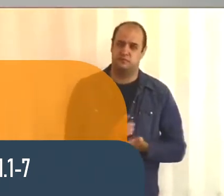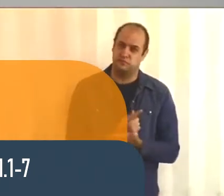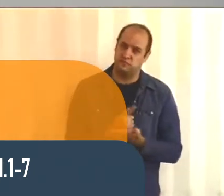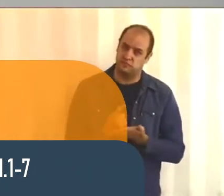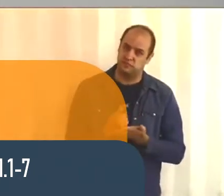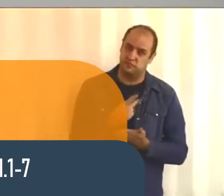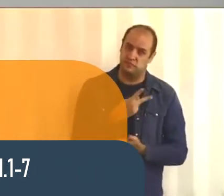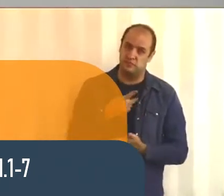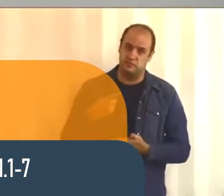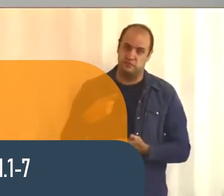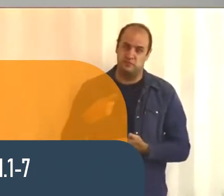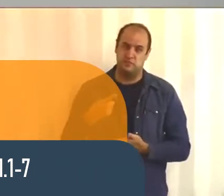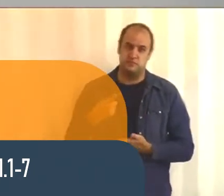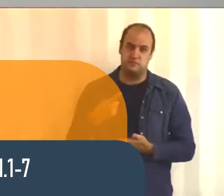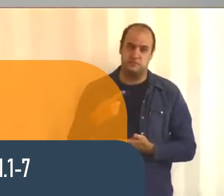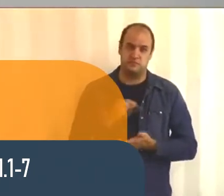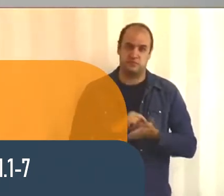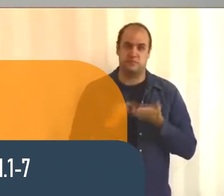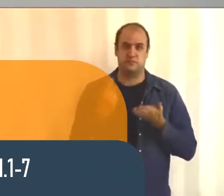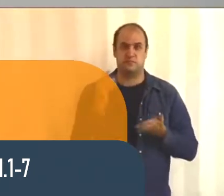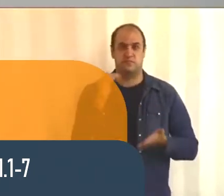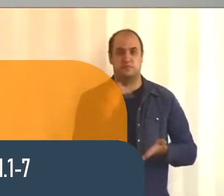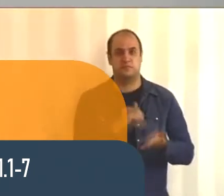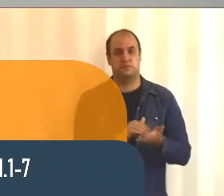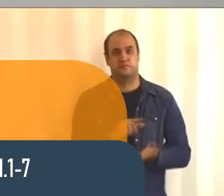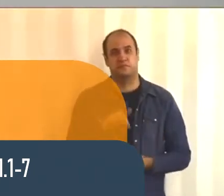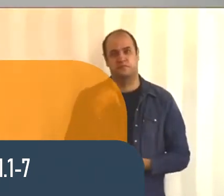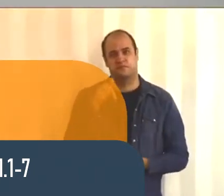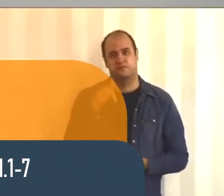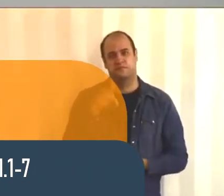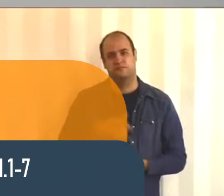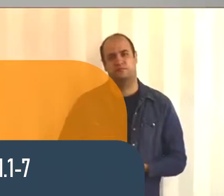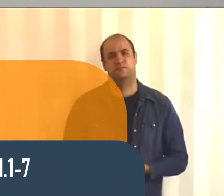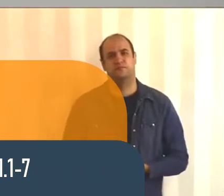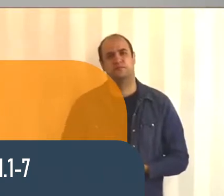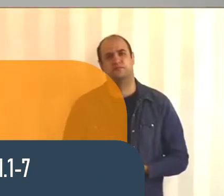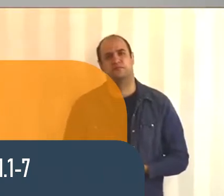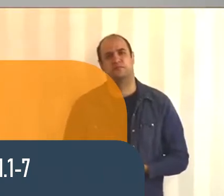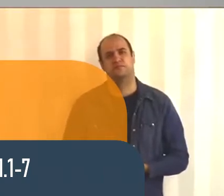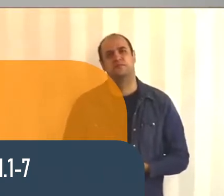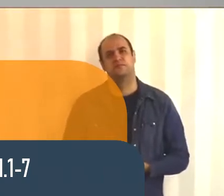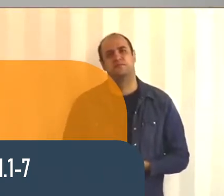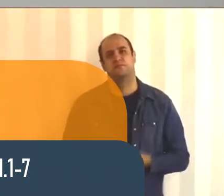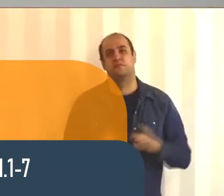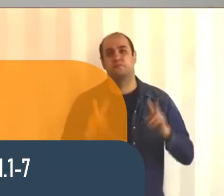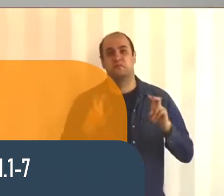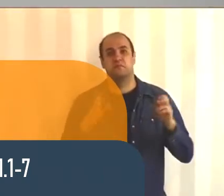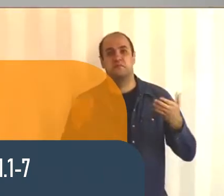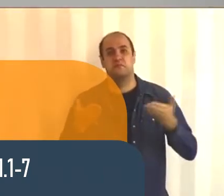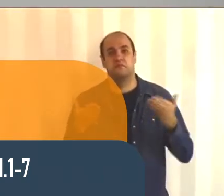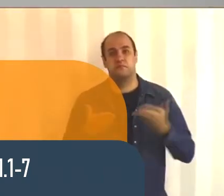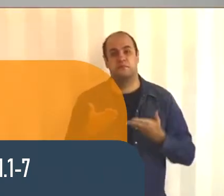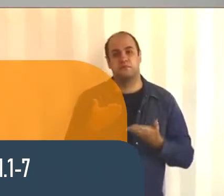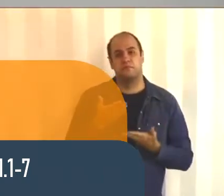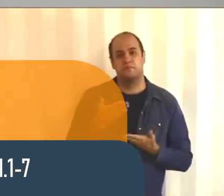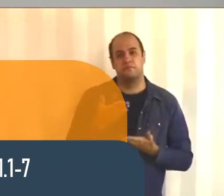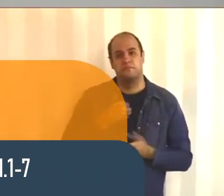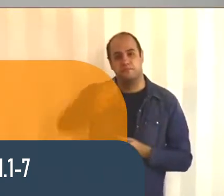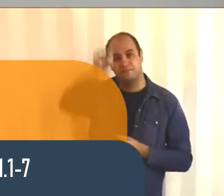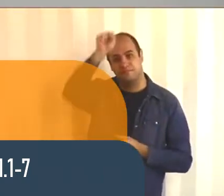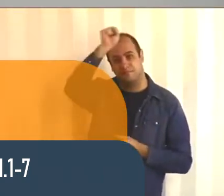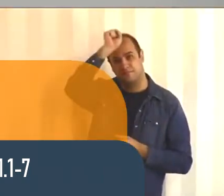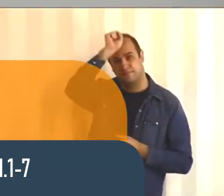Gênesis 21, 1 até o 7. O tema da nossa meditação é